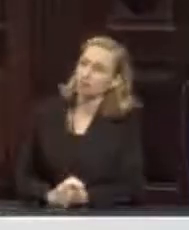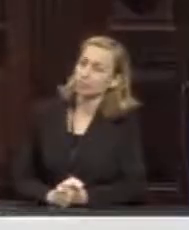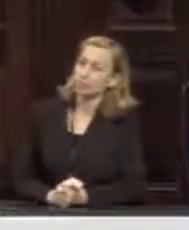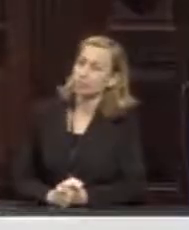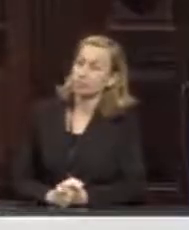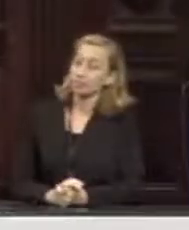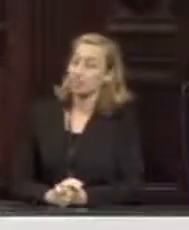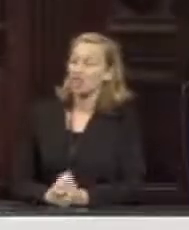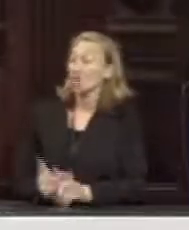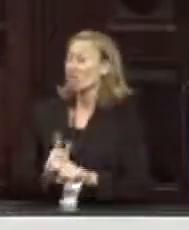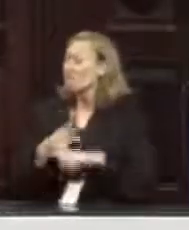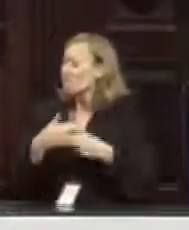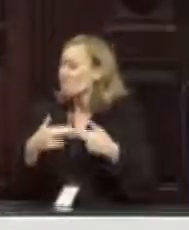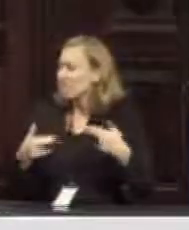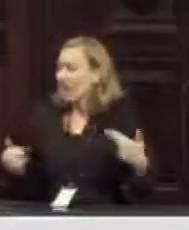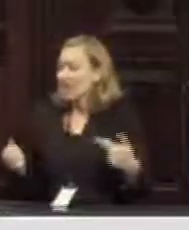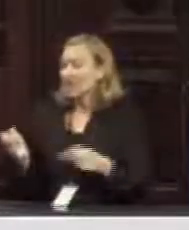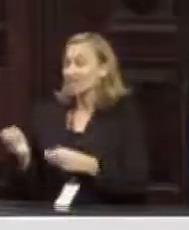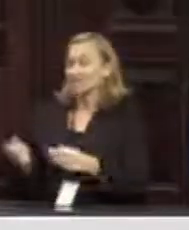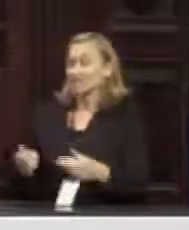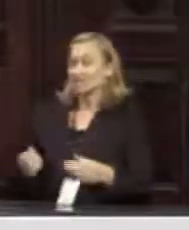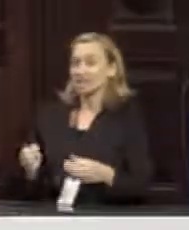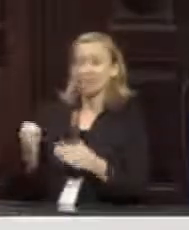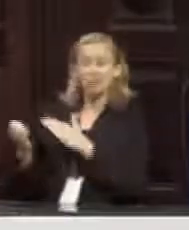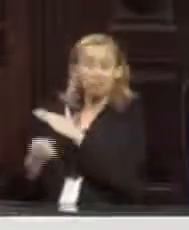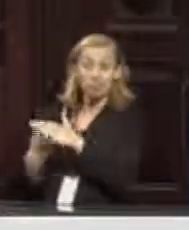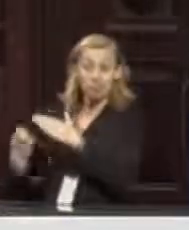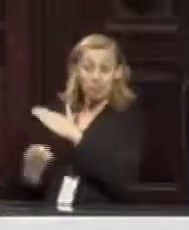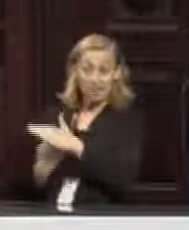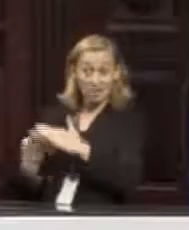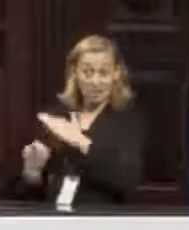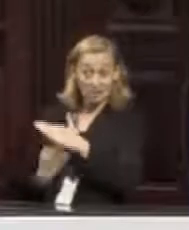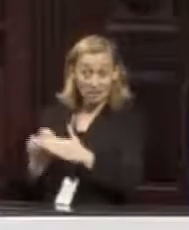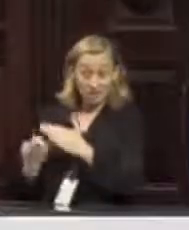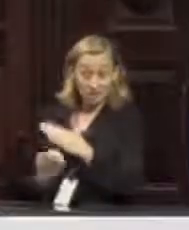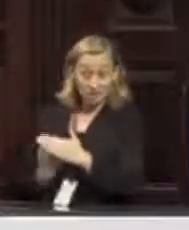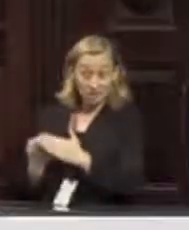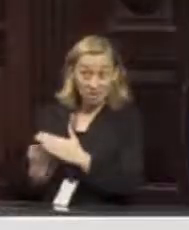muitas empresas do Estado serão extintas,